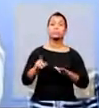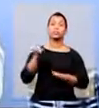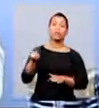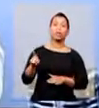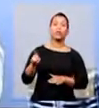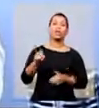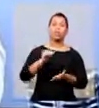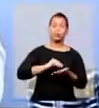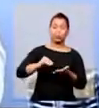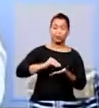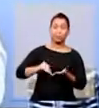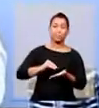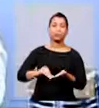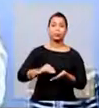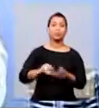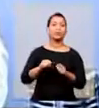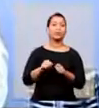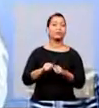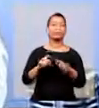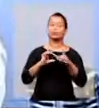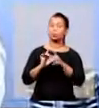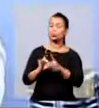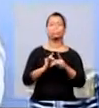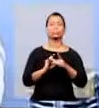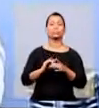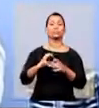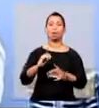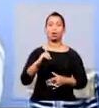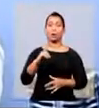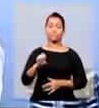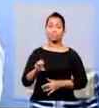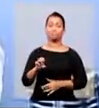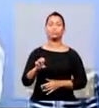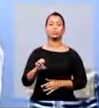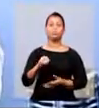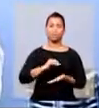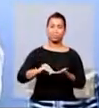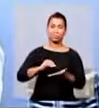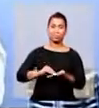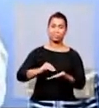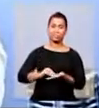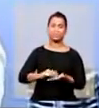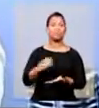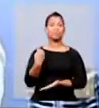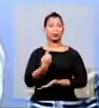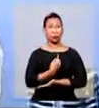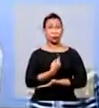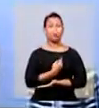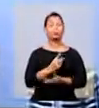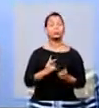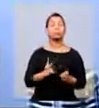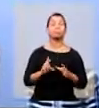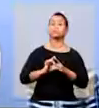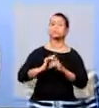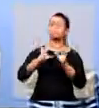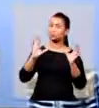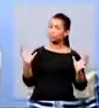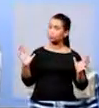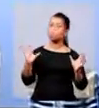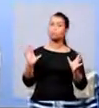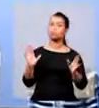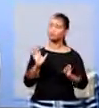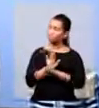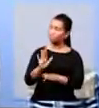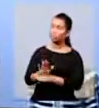com a secretaria. E a gente sempre está à disposição para atender de uma forma digna, que essas pessoas não somente através do